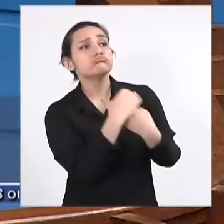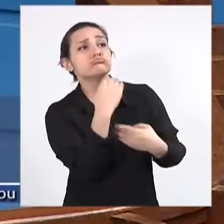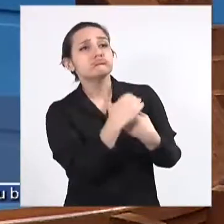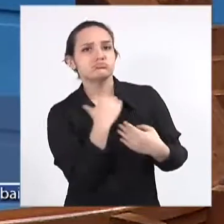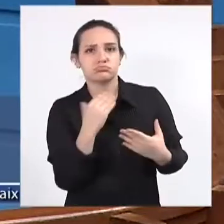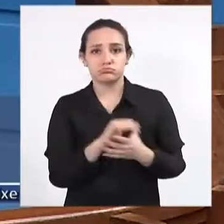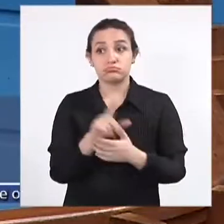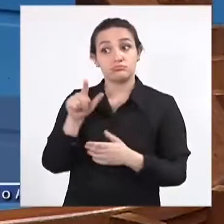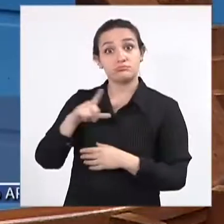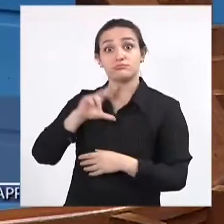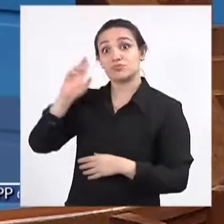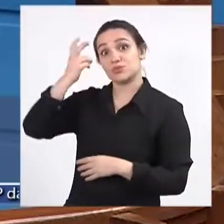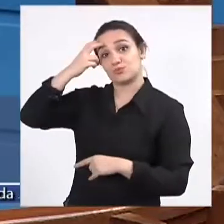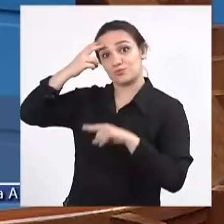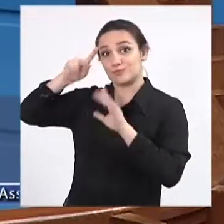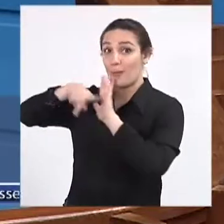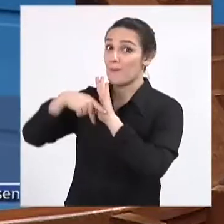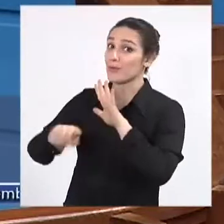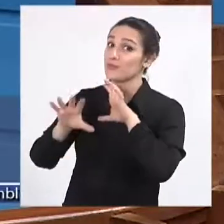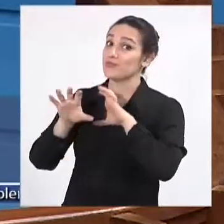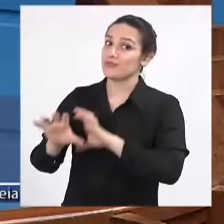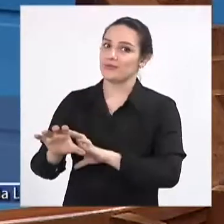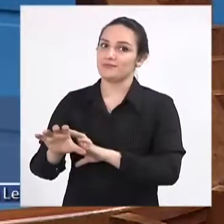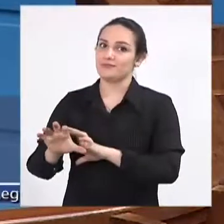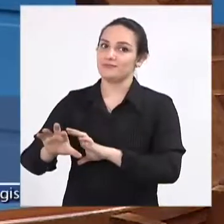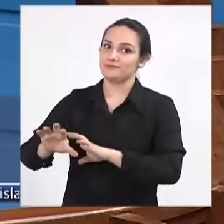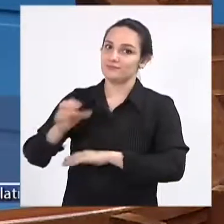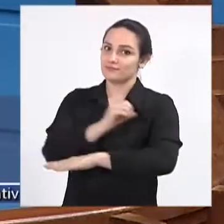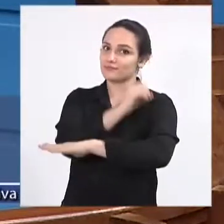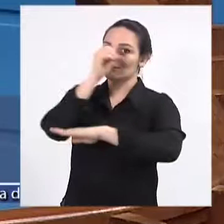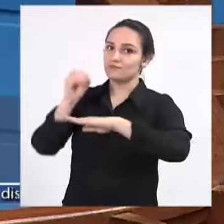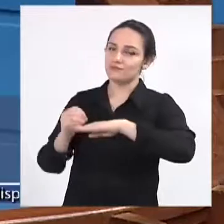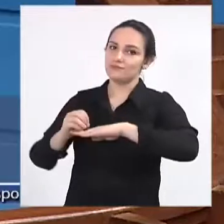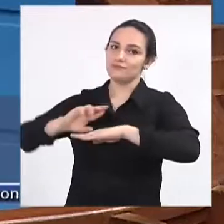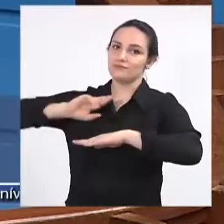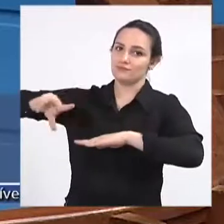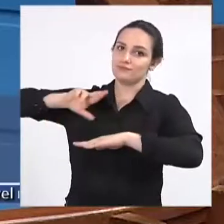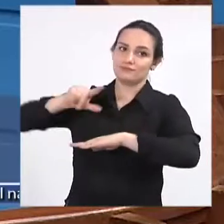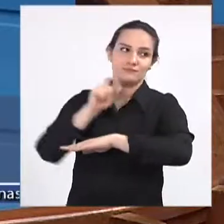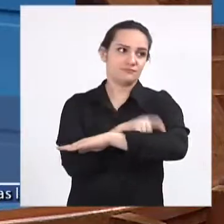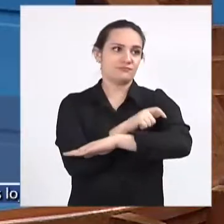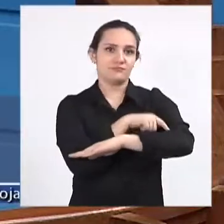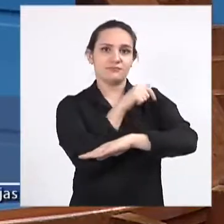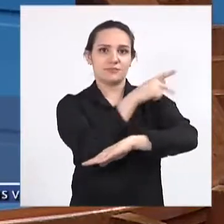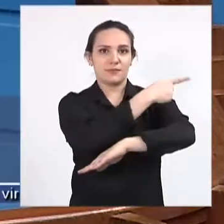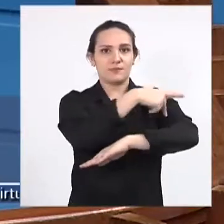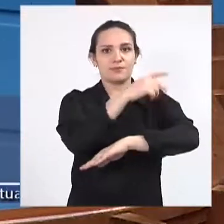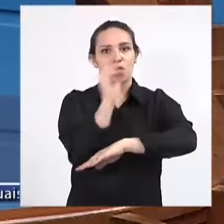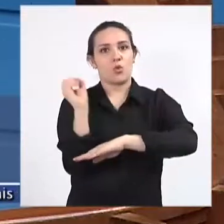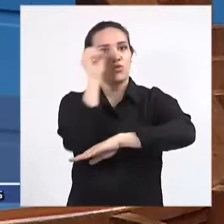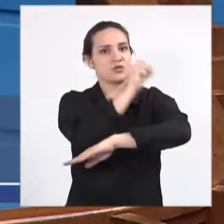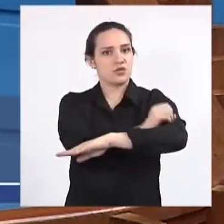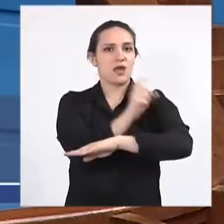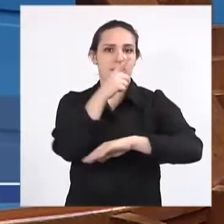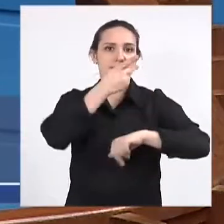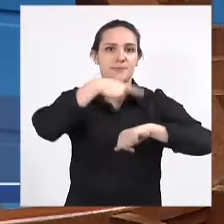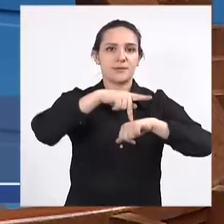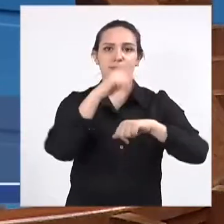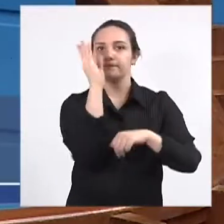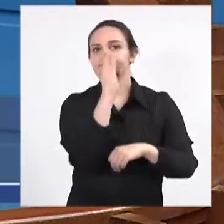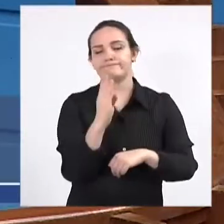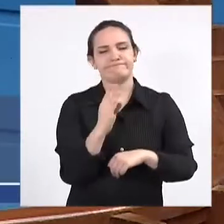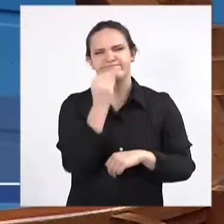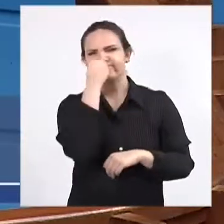São países que têm esse tipo de cultura, diferentemente de nós brasileiros.